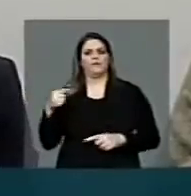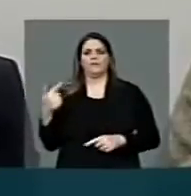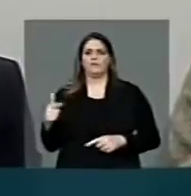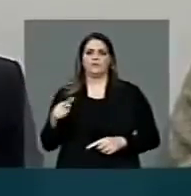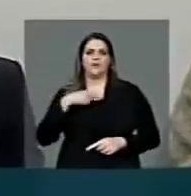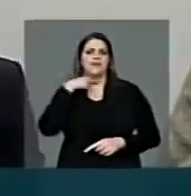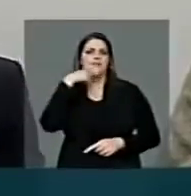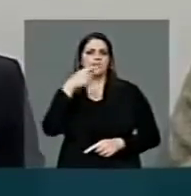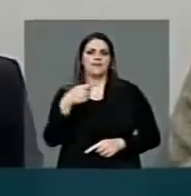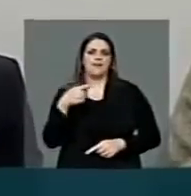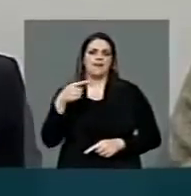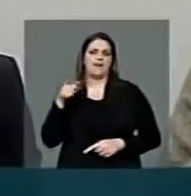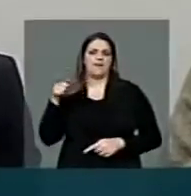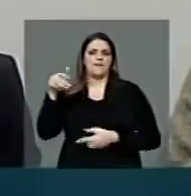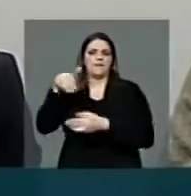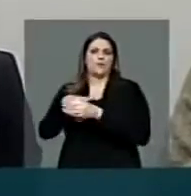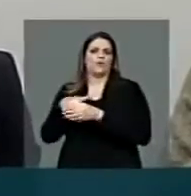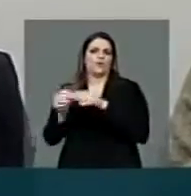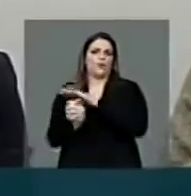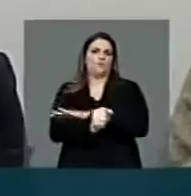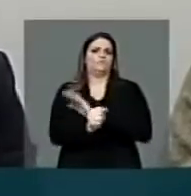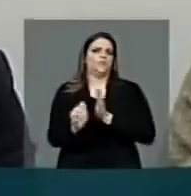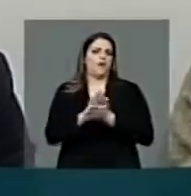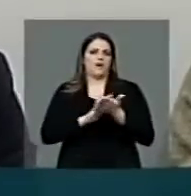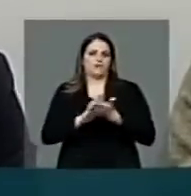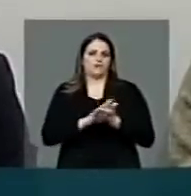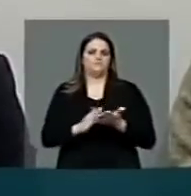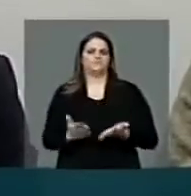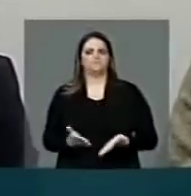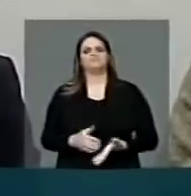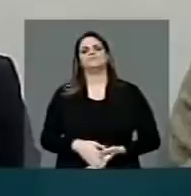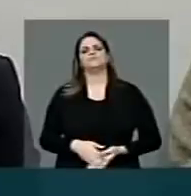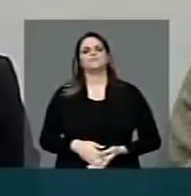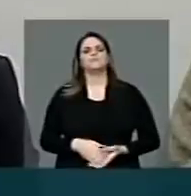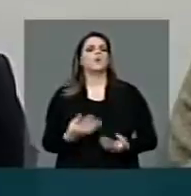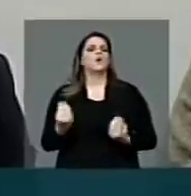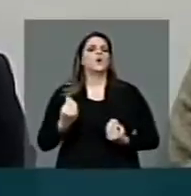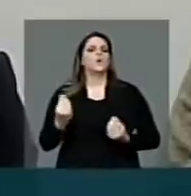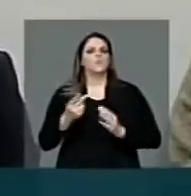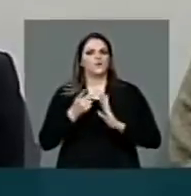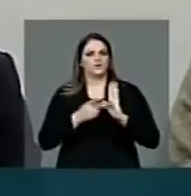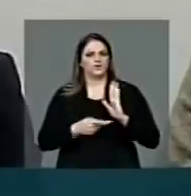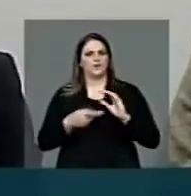eleita. Dito isso, vamos às características do projeto.